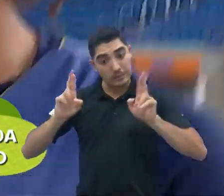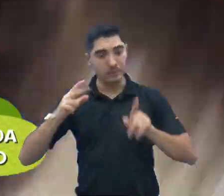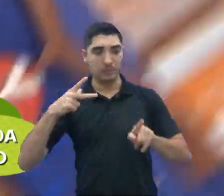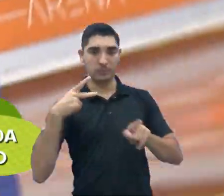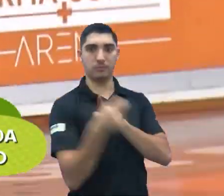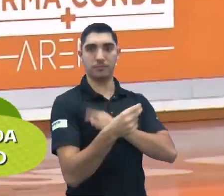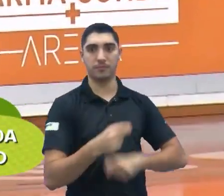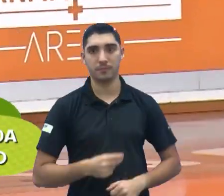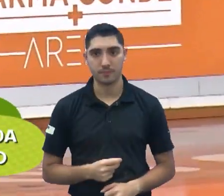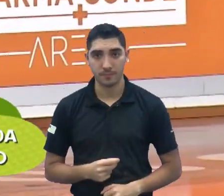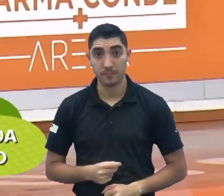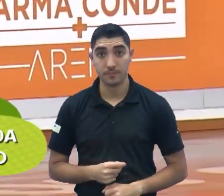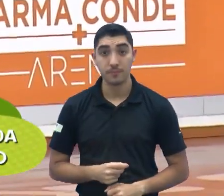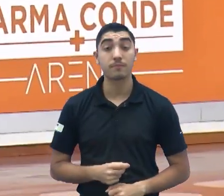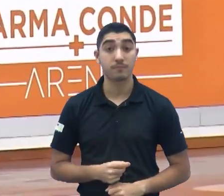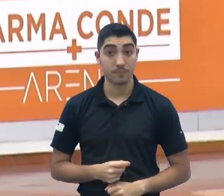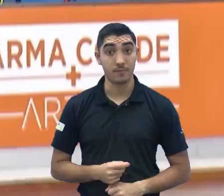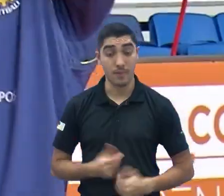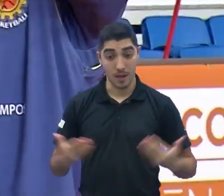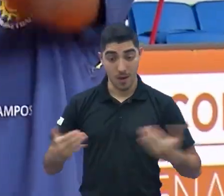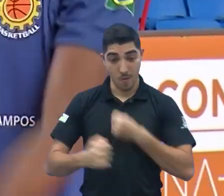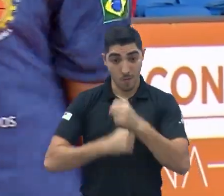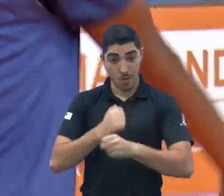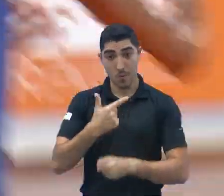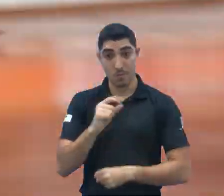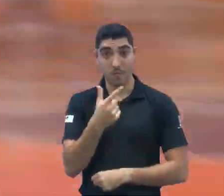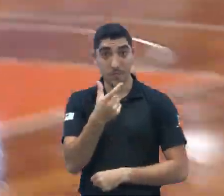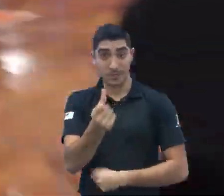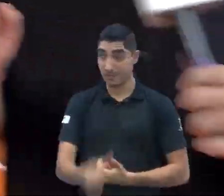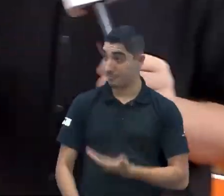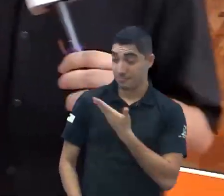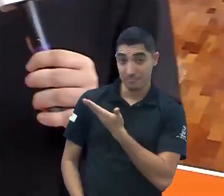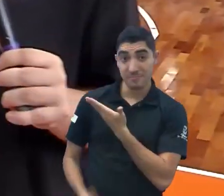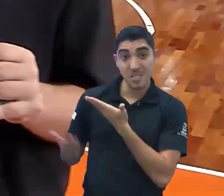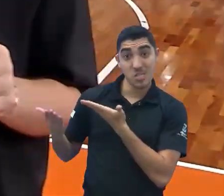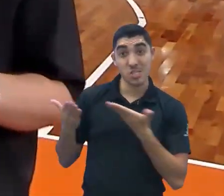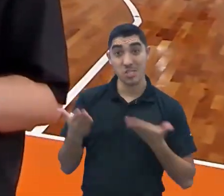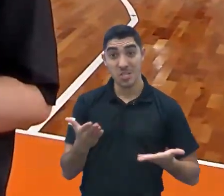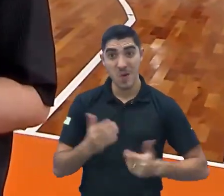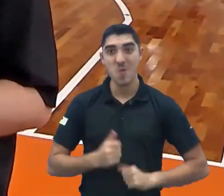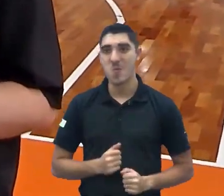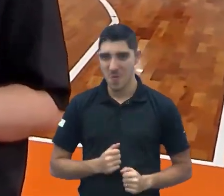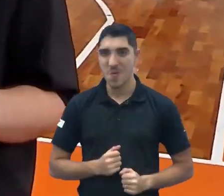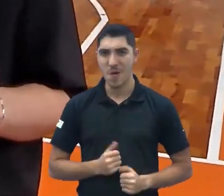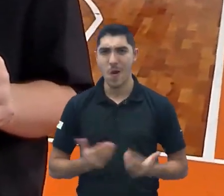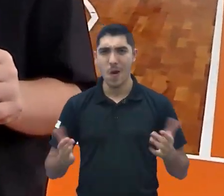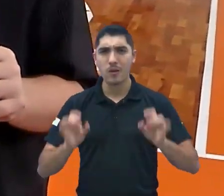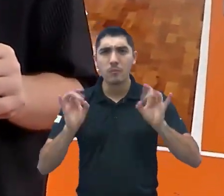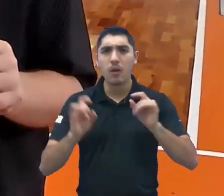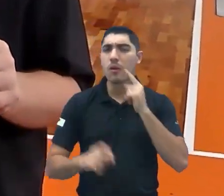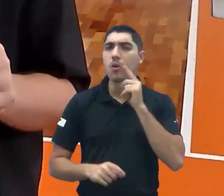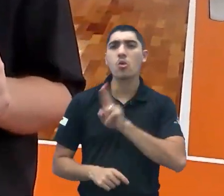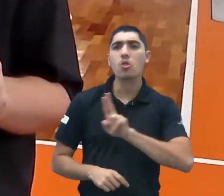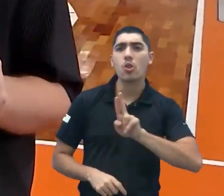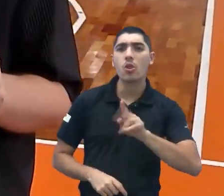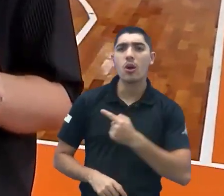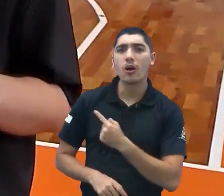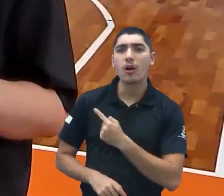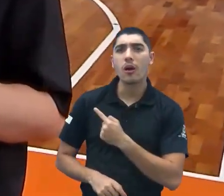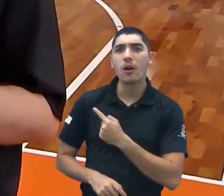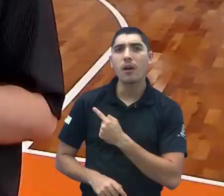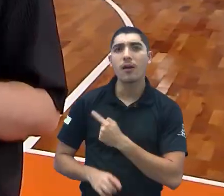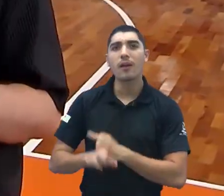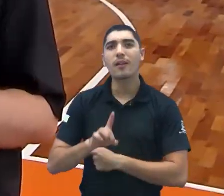campeonato. Para 2026 ele chegou. Ô Edição, hoje merece. Cadê a vinhetinha com o nome do homem? Dexter